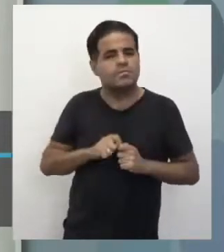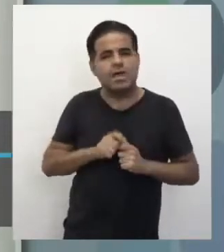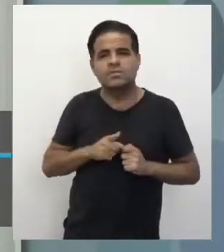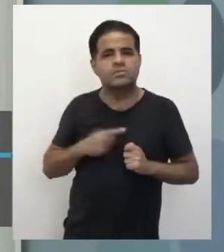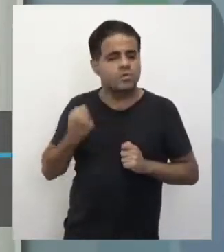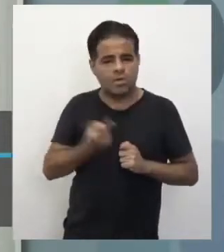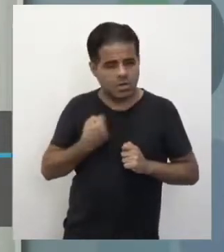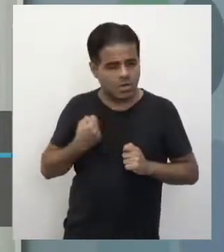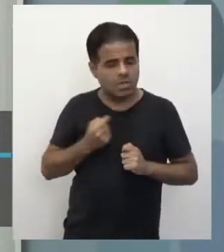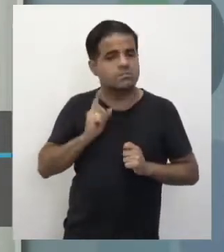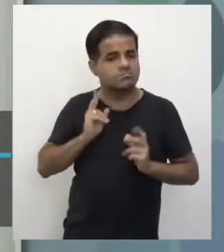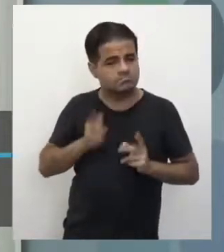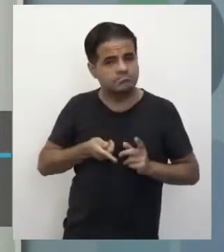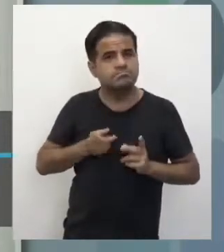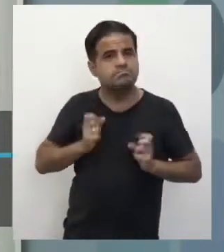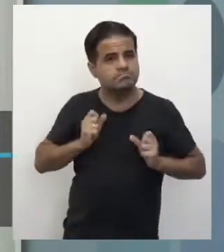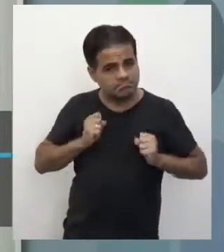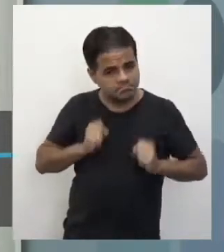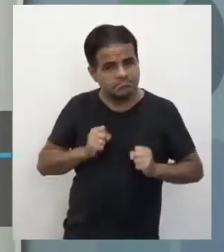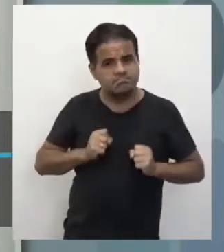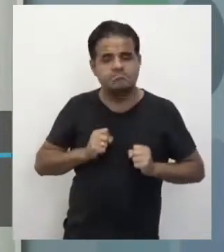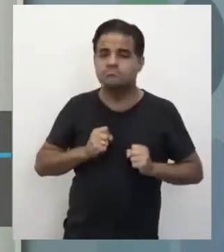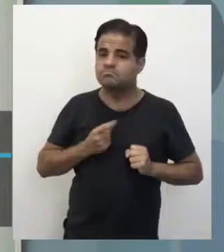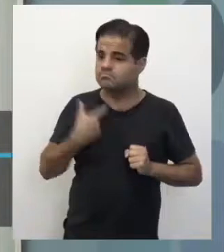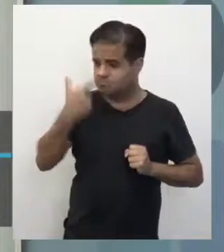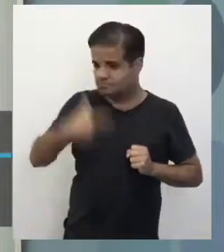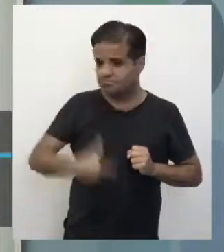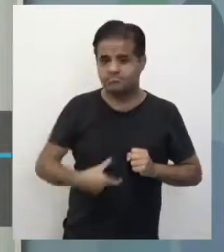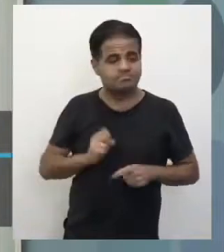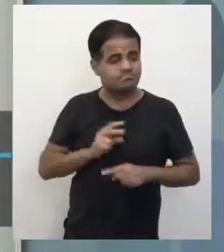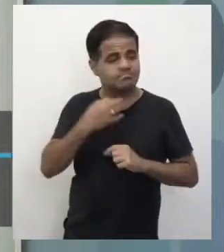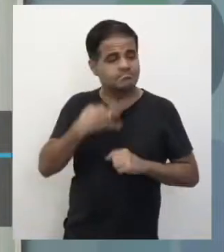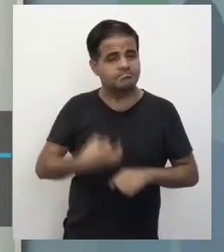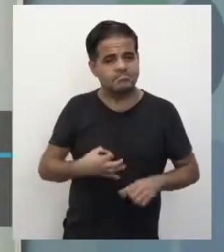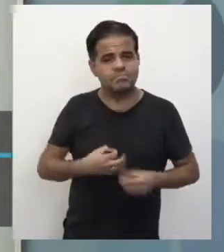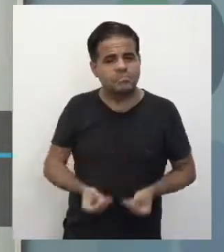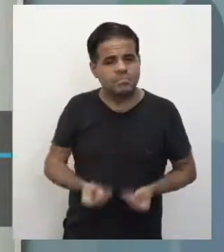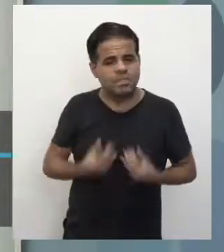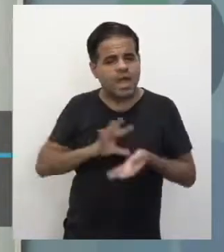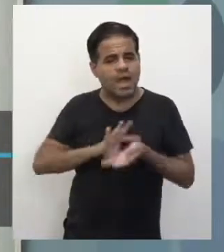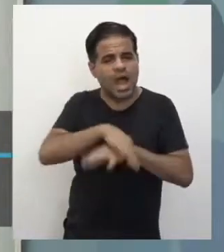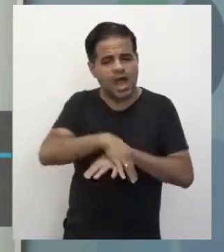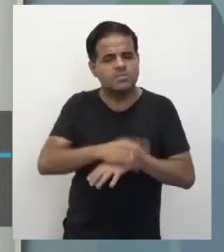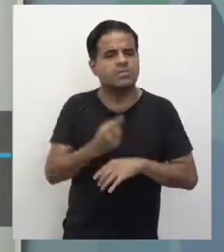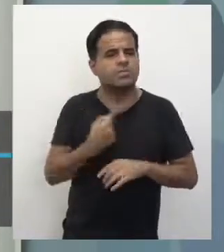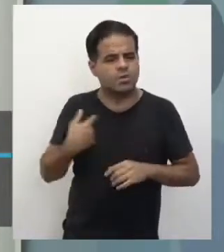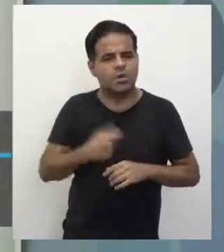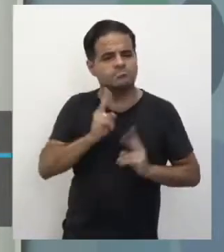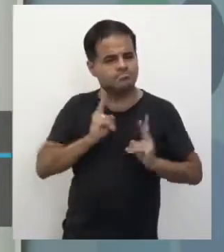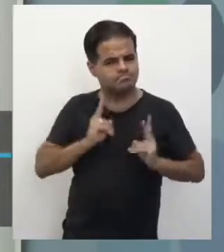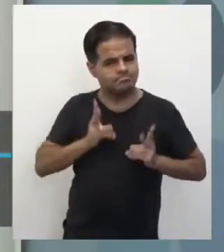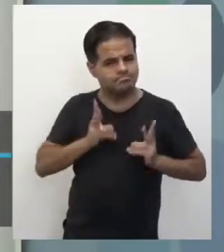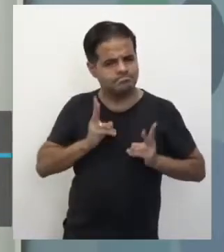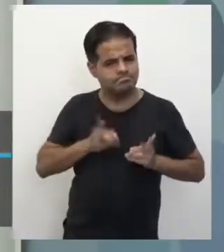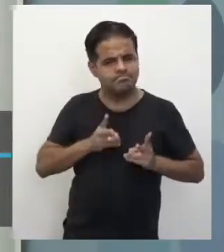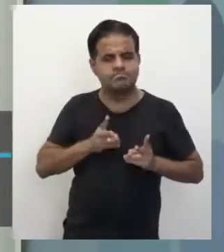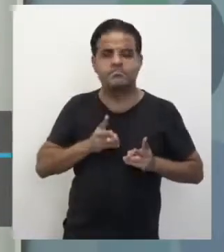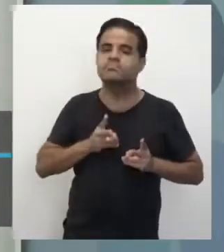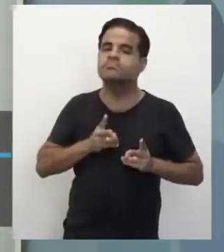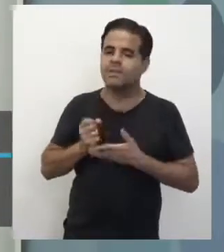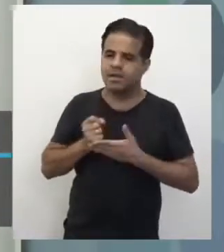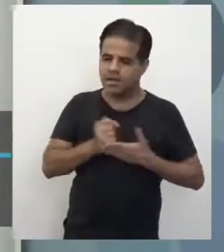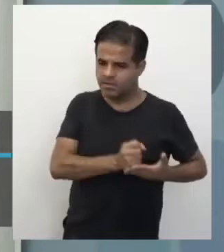que nós ainda sejamos quem nós somos? O que é que ainda garante que nós sejamos os mesmos? E aí vem a